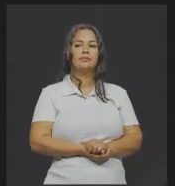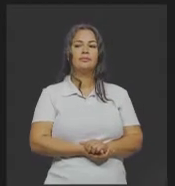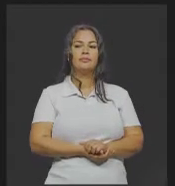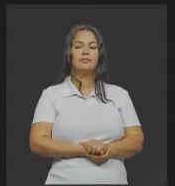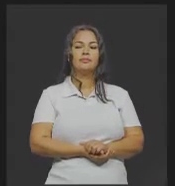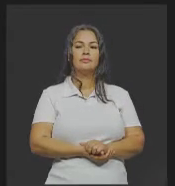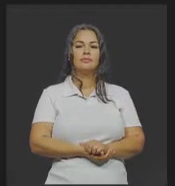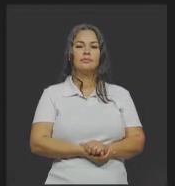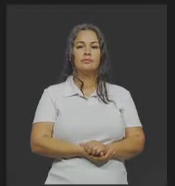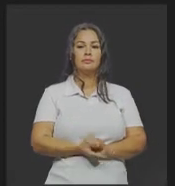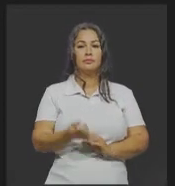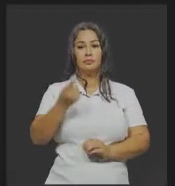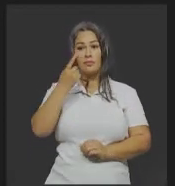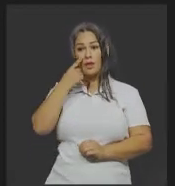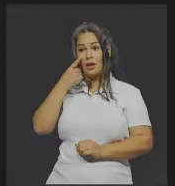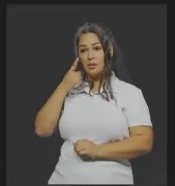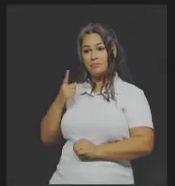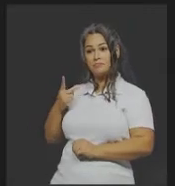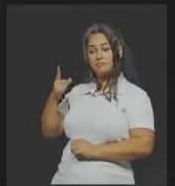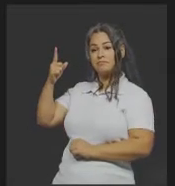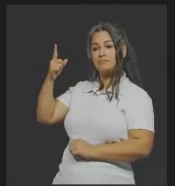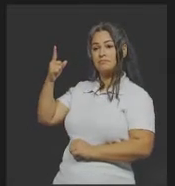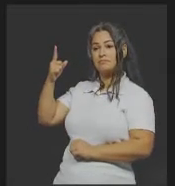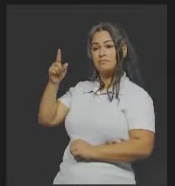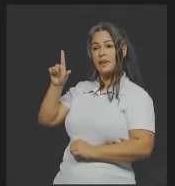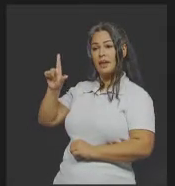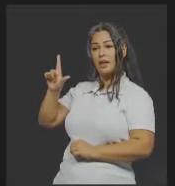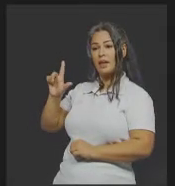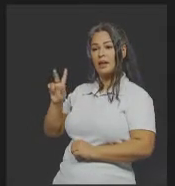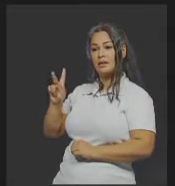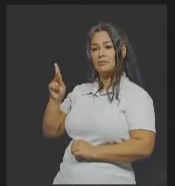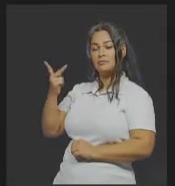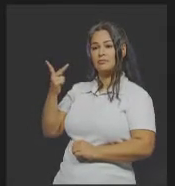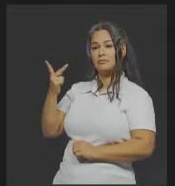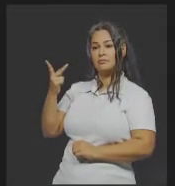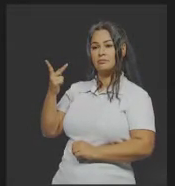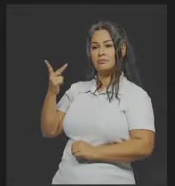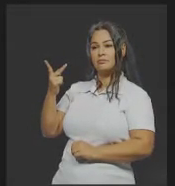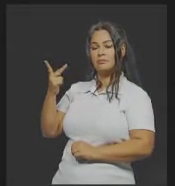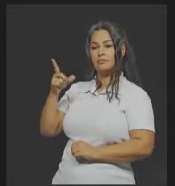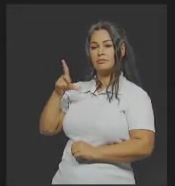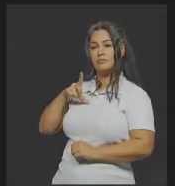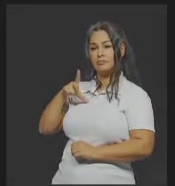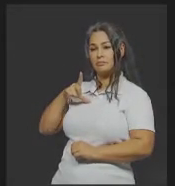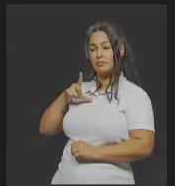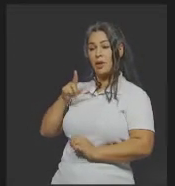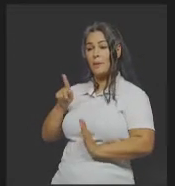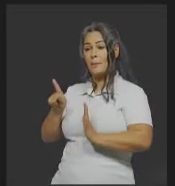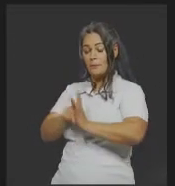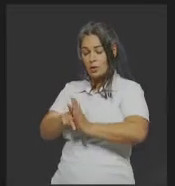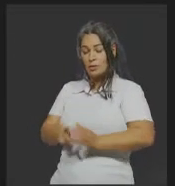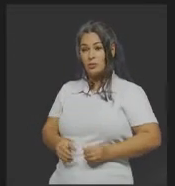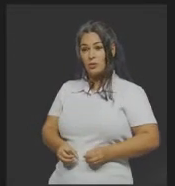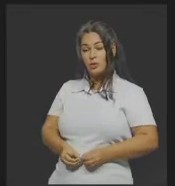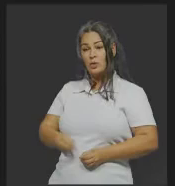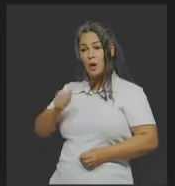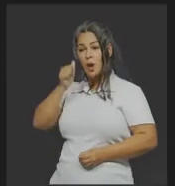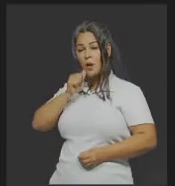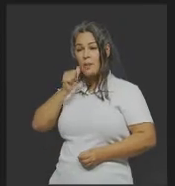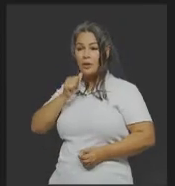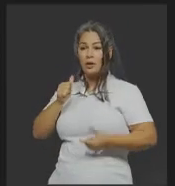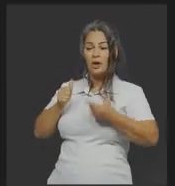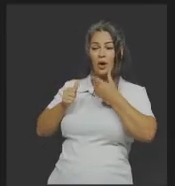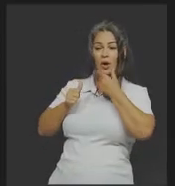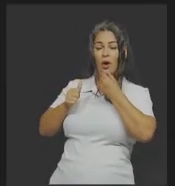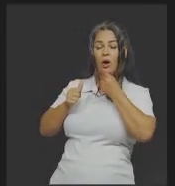Hormônio luteinizante, famoso LH, age nas gônadas femininas e masculinas, atuando no